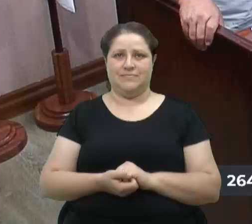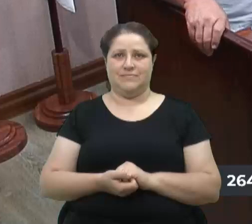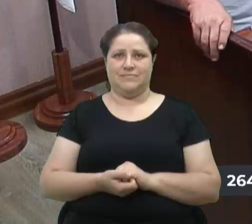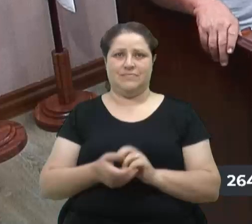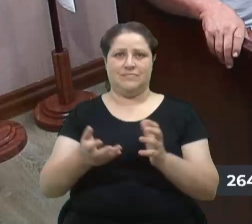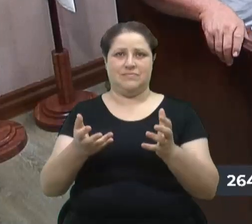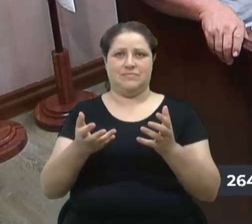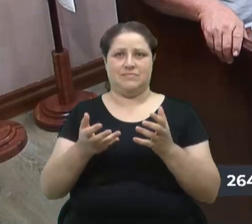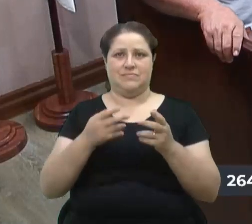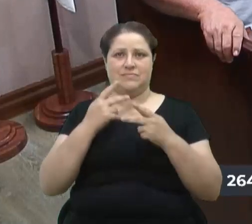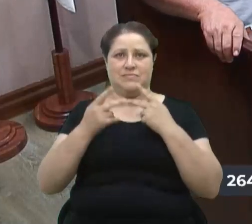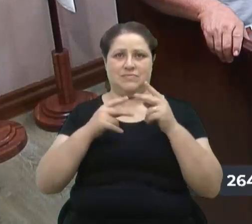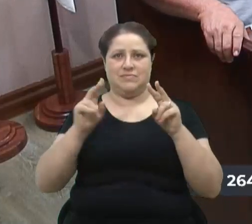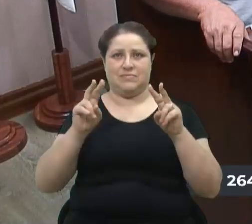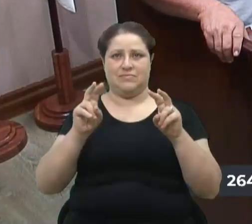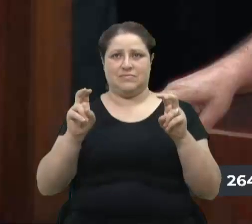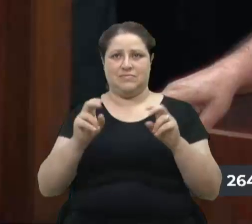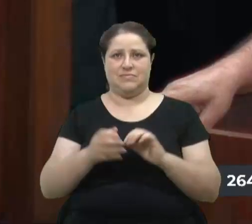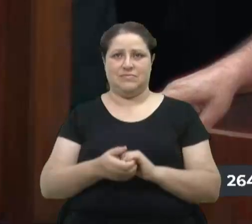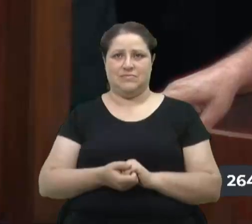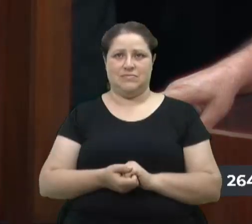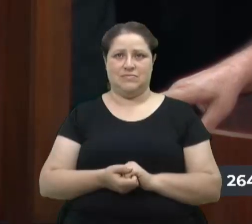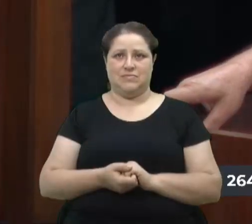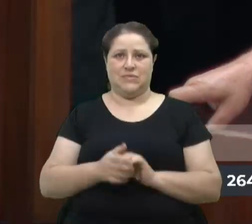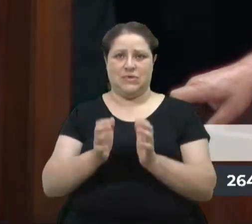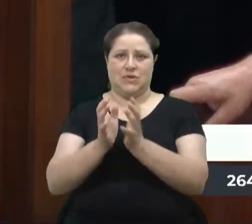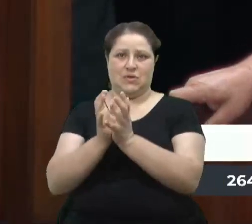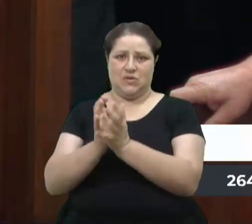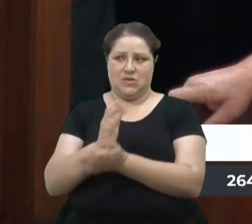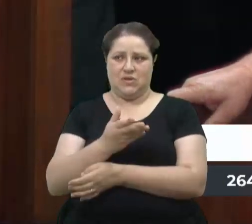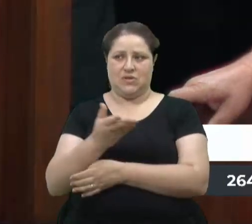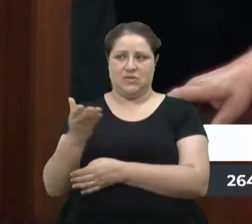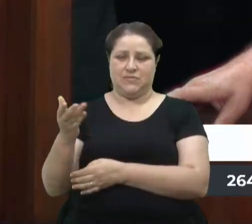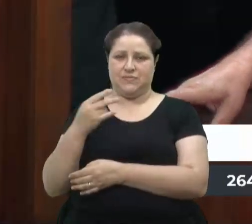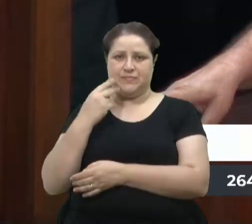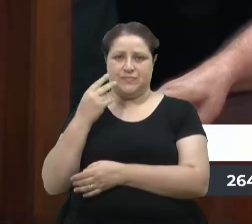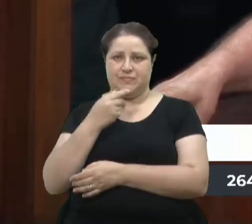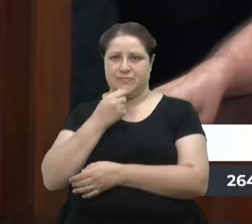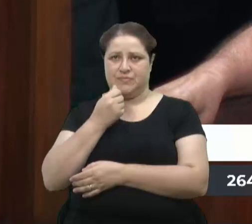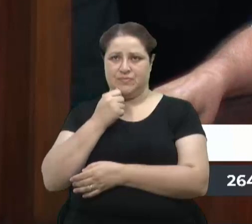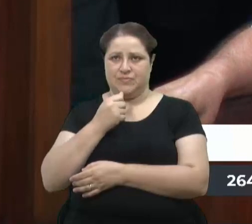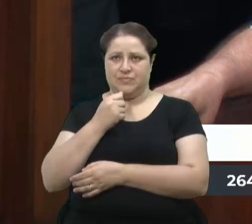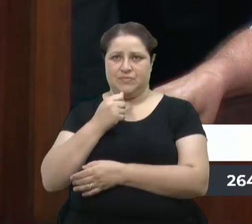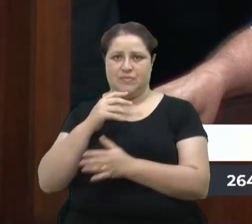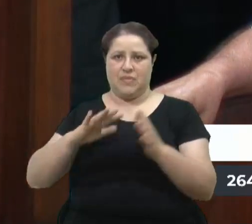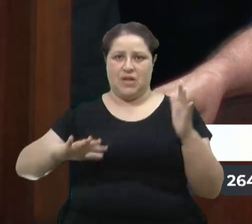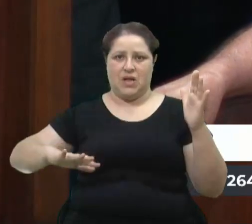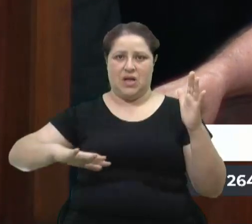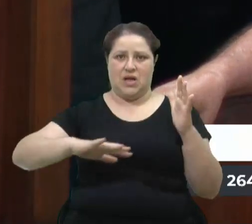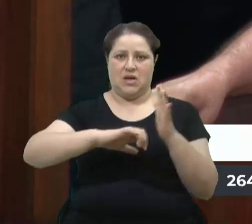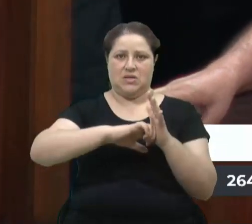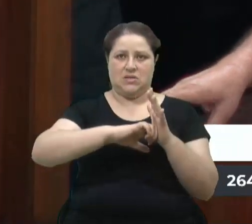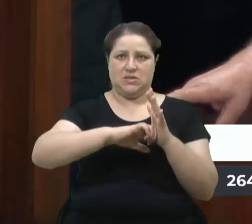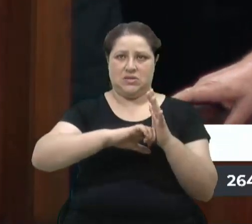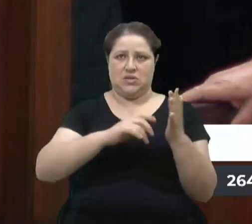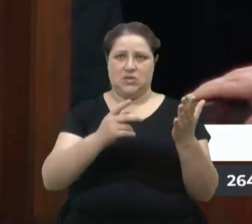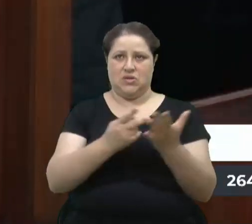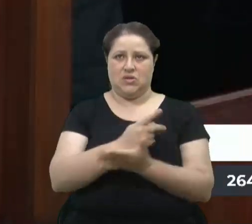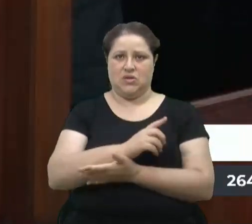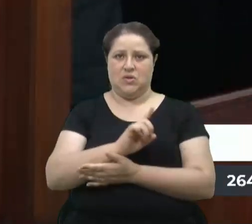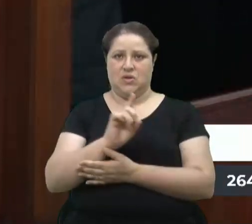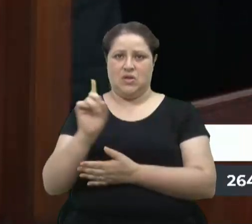quero falar sobre, e nobres pares, vereadores e vereadores, sobre o acidente que houve ali no